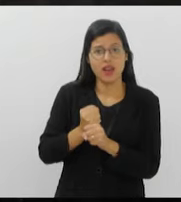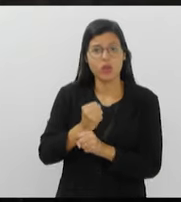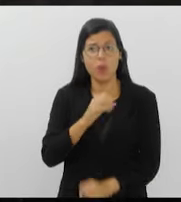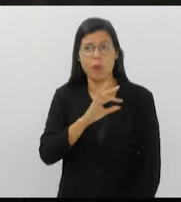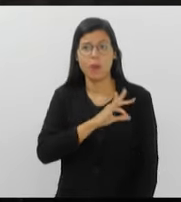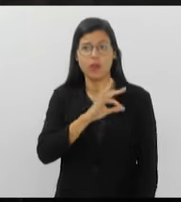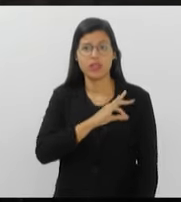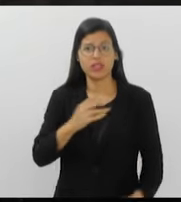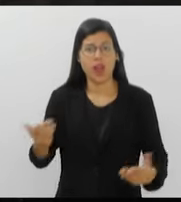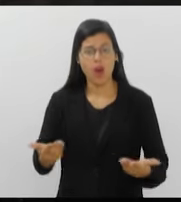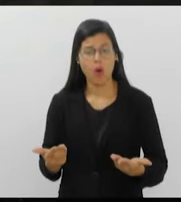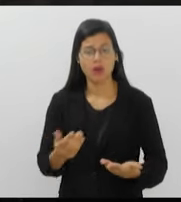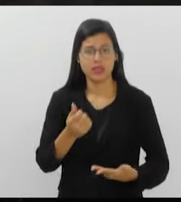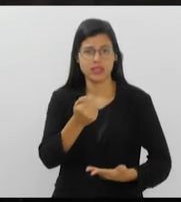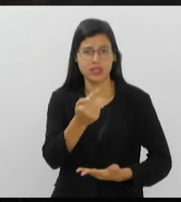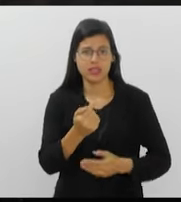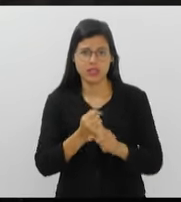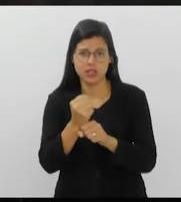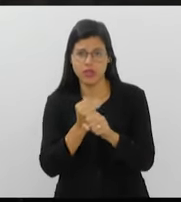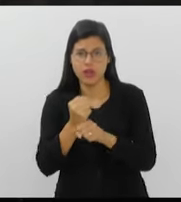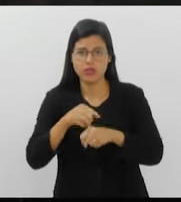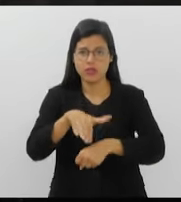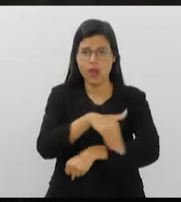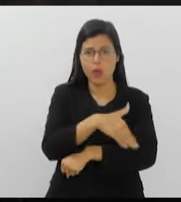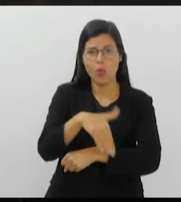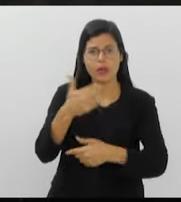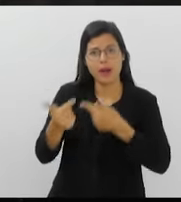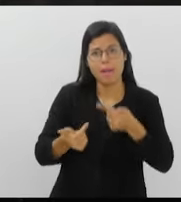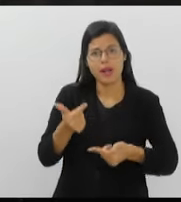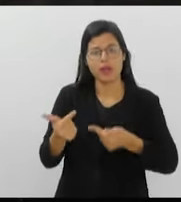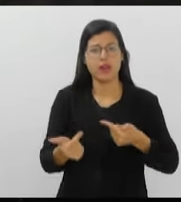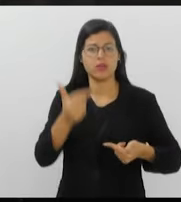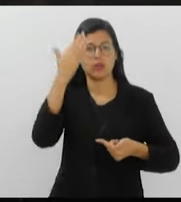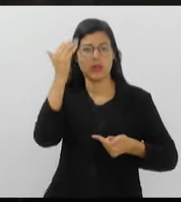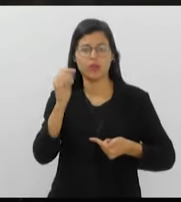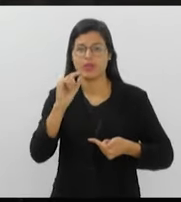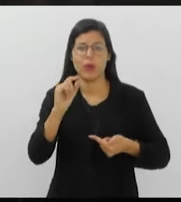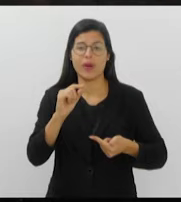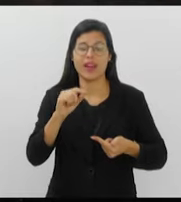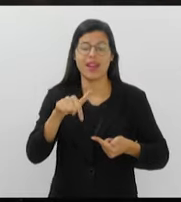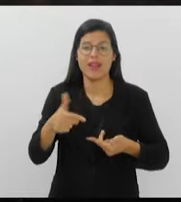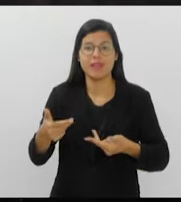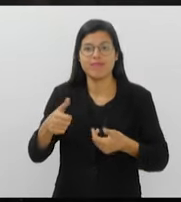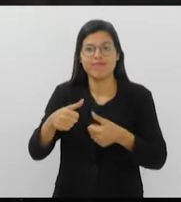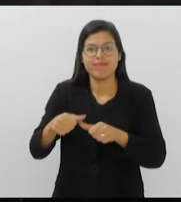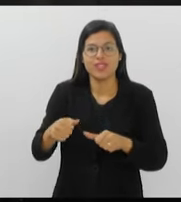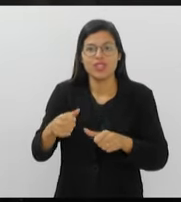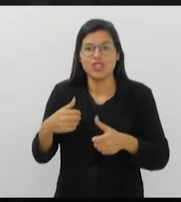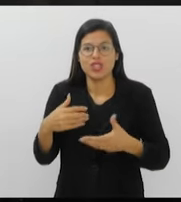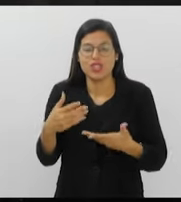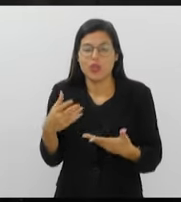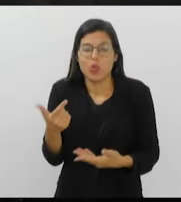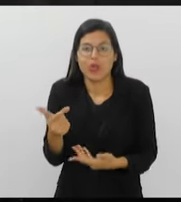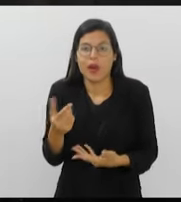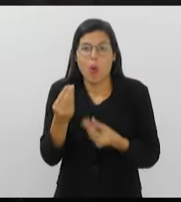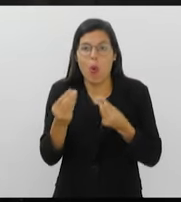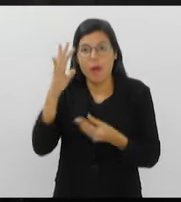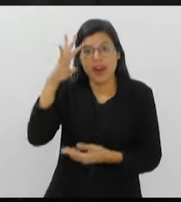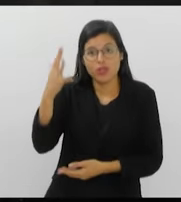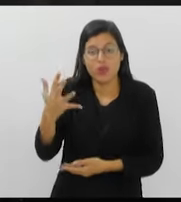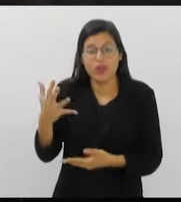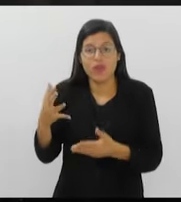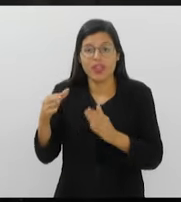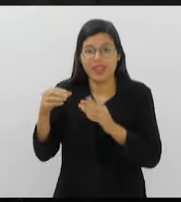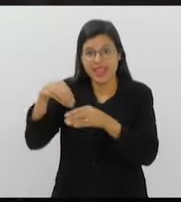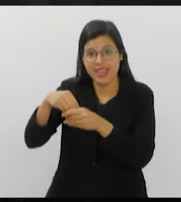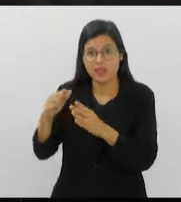agora. Foram 17 anos na rua atuando. Eu sei o que é ficar encurralado numa comunidade. Eu sei o que é ficar encurralado a noite